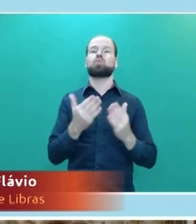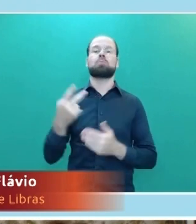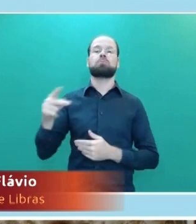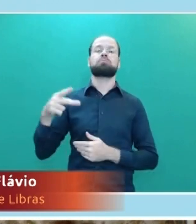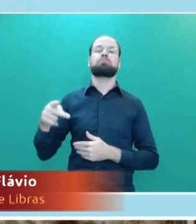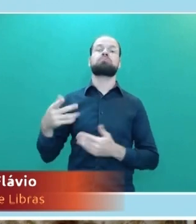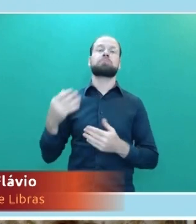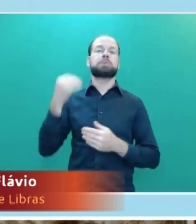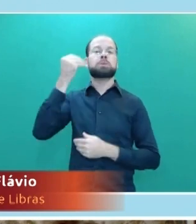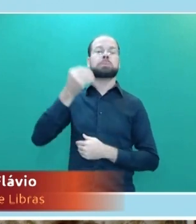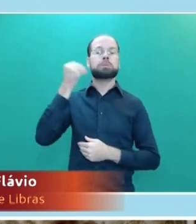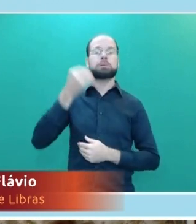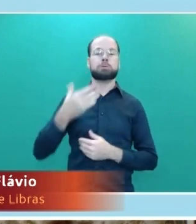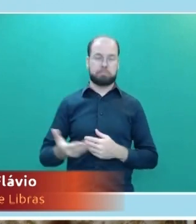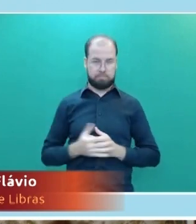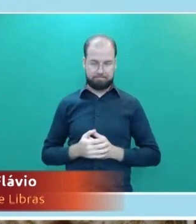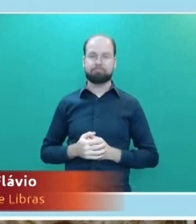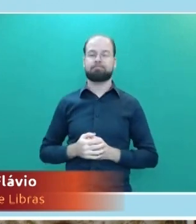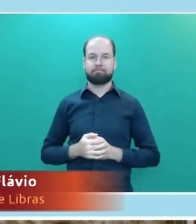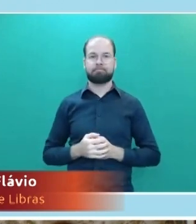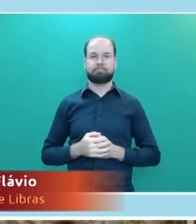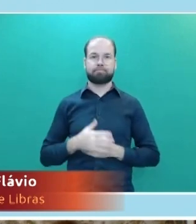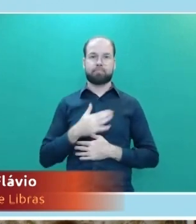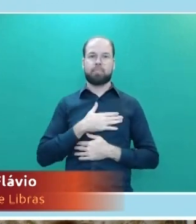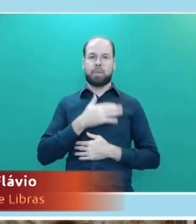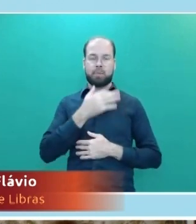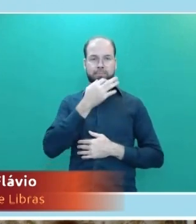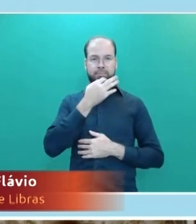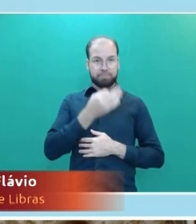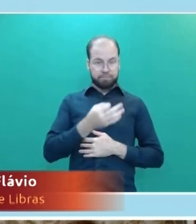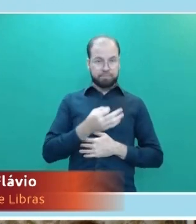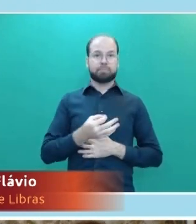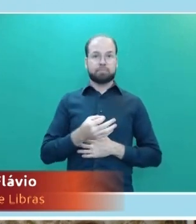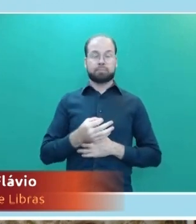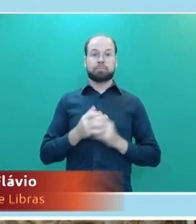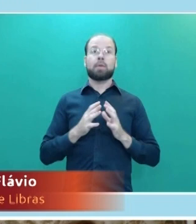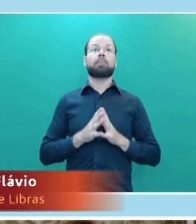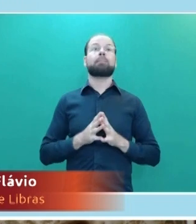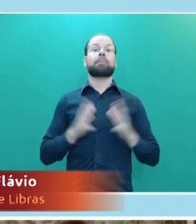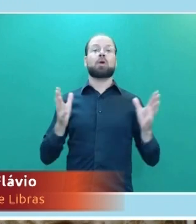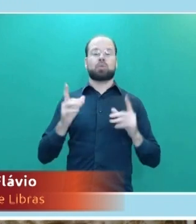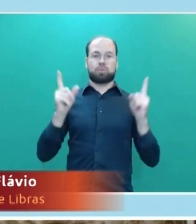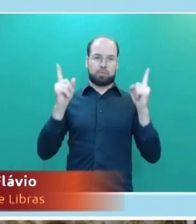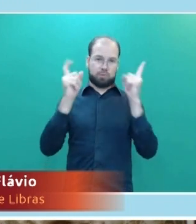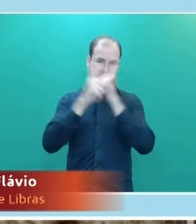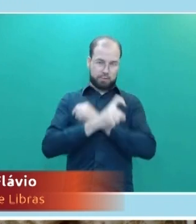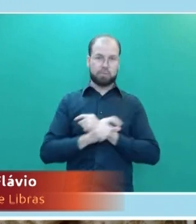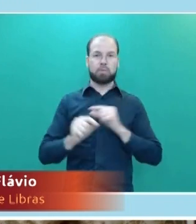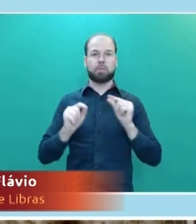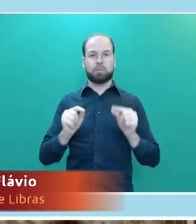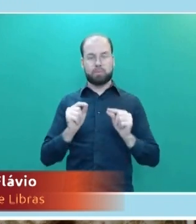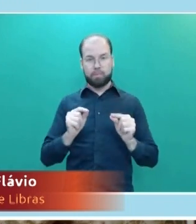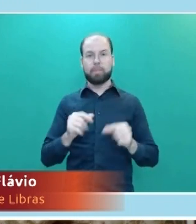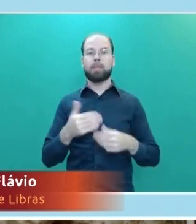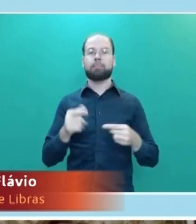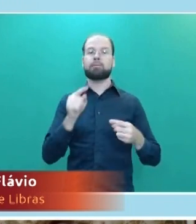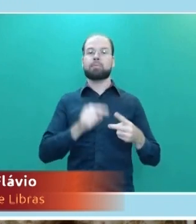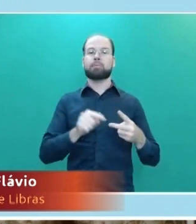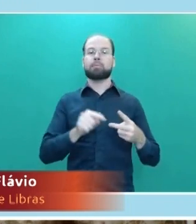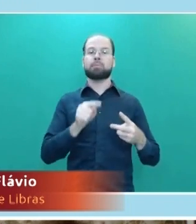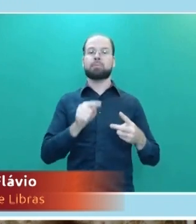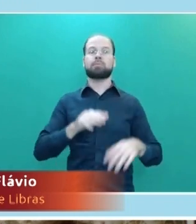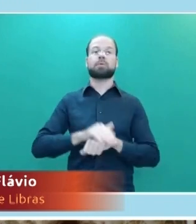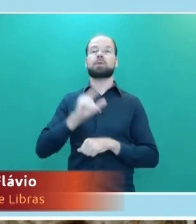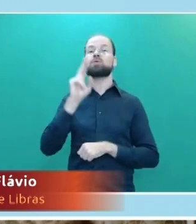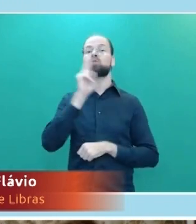Eu acho que essa é uma das medidas, acho que as nossas grandes dificuldades, quando você fala assim, quais as medidas mais urgentes e